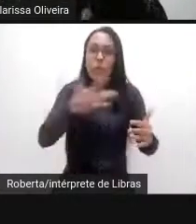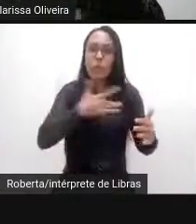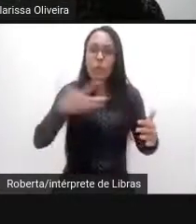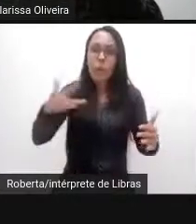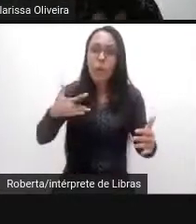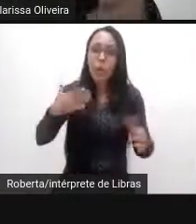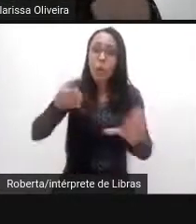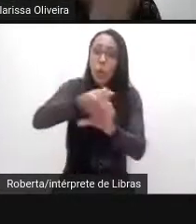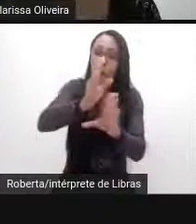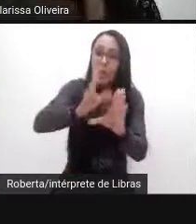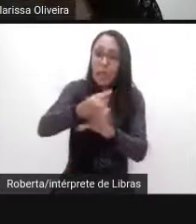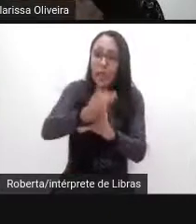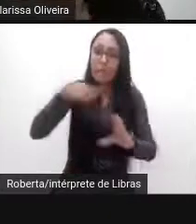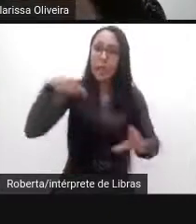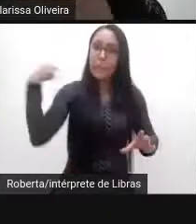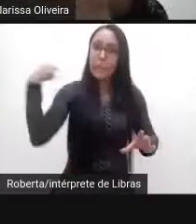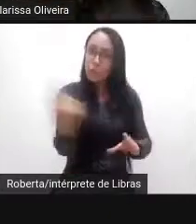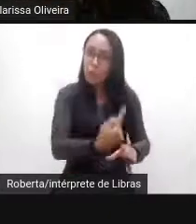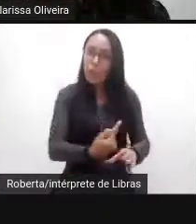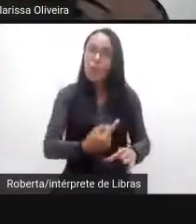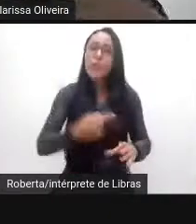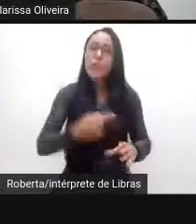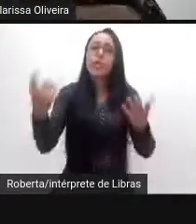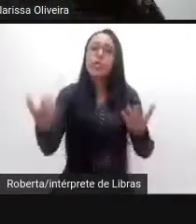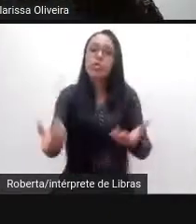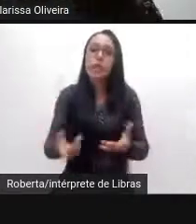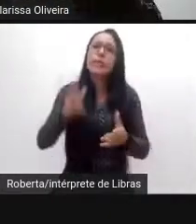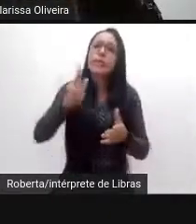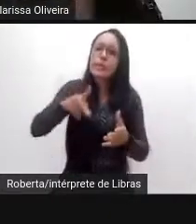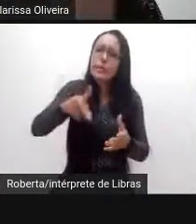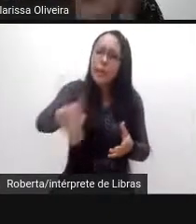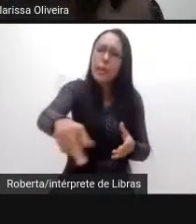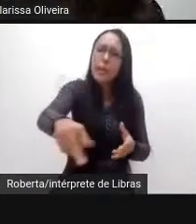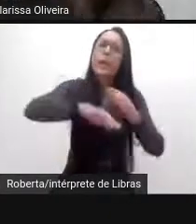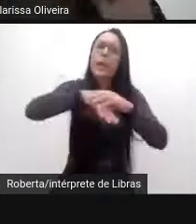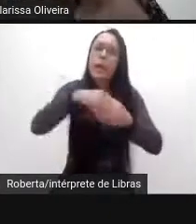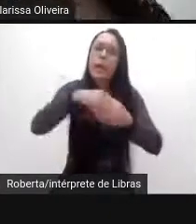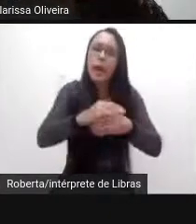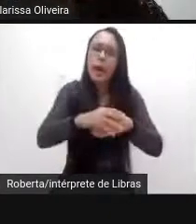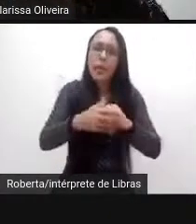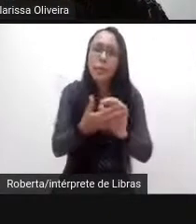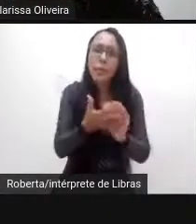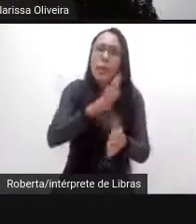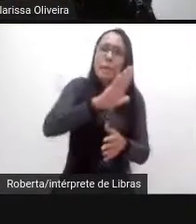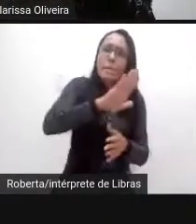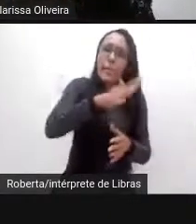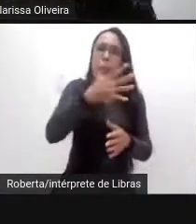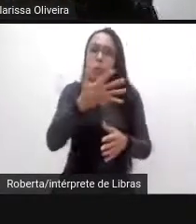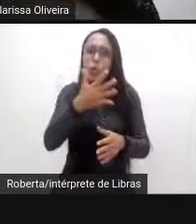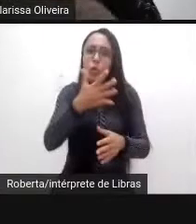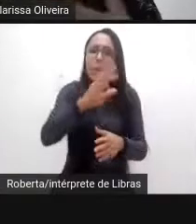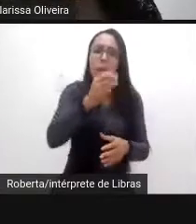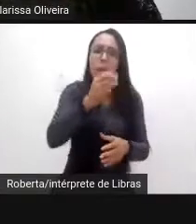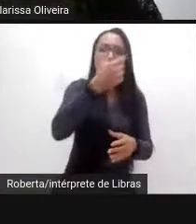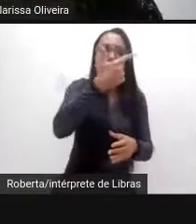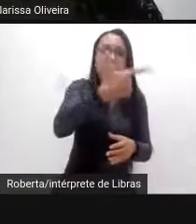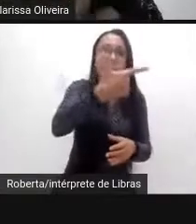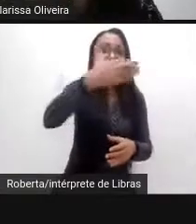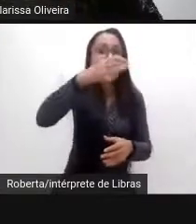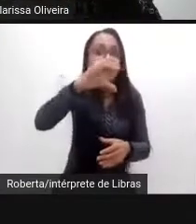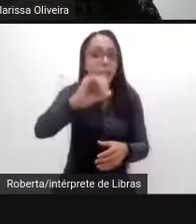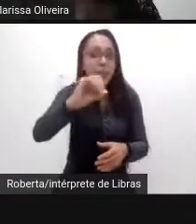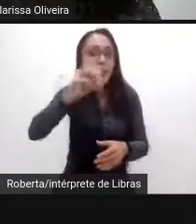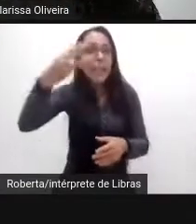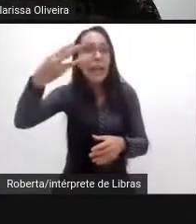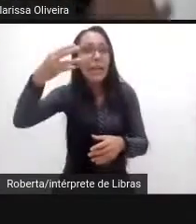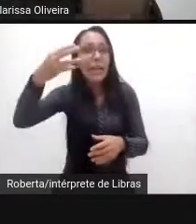é que a gente lave e permaneça lavando as mãos por mais ou menos de 20 a 30 segundos, ou